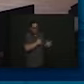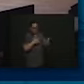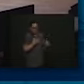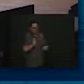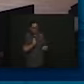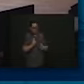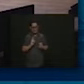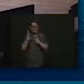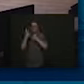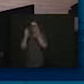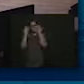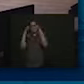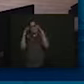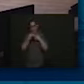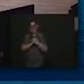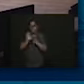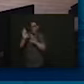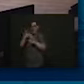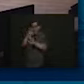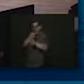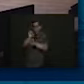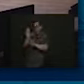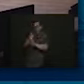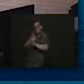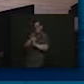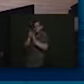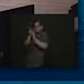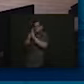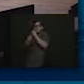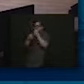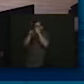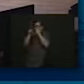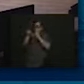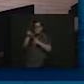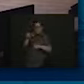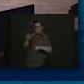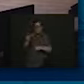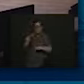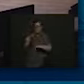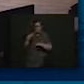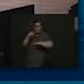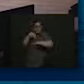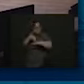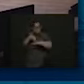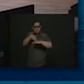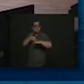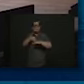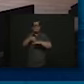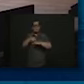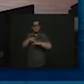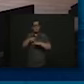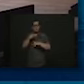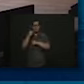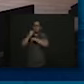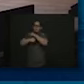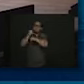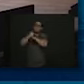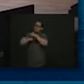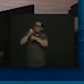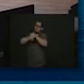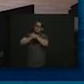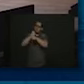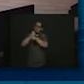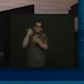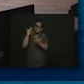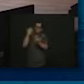para continuar mas o senhor não acha que até pelo protagonismo que o Senhor tem de tantos anos no país não e há um direito